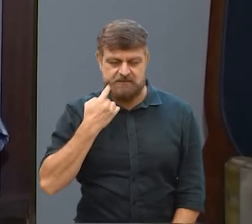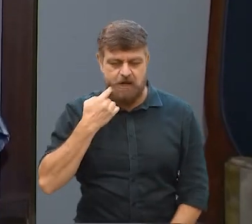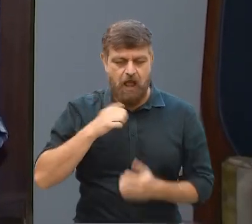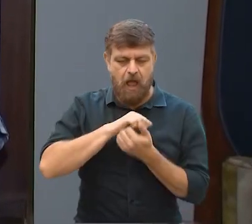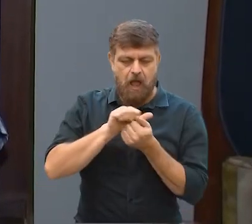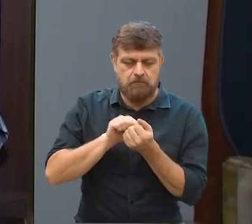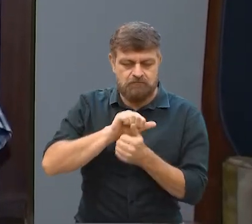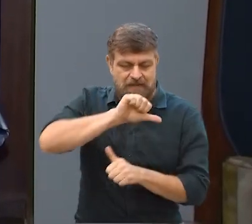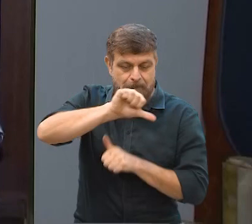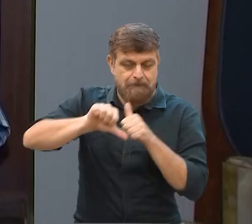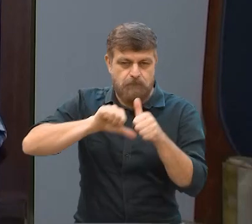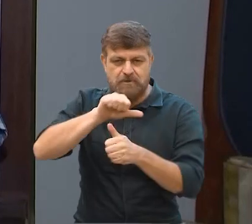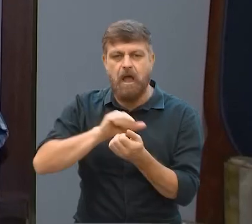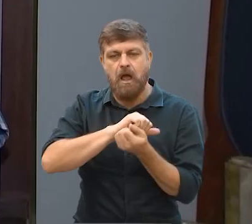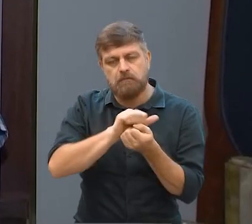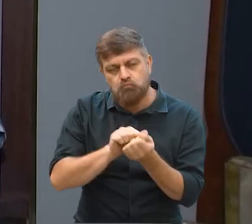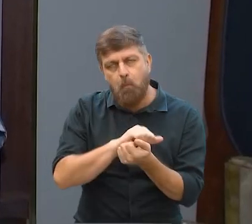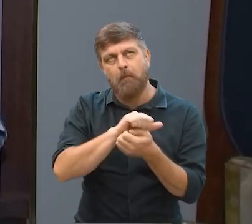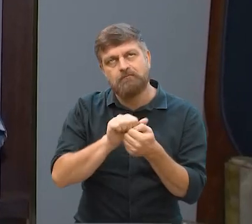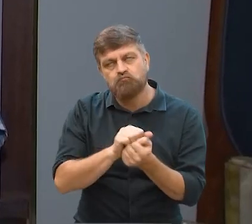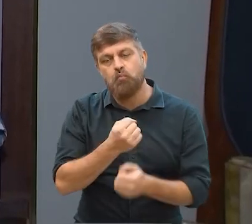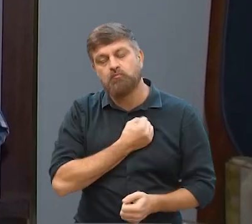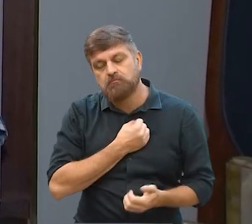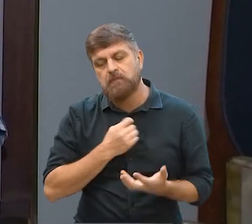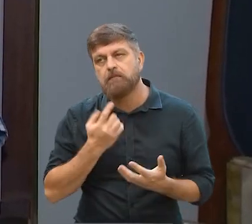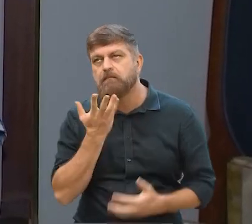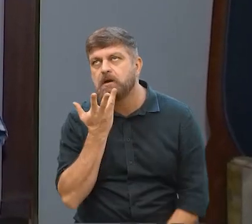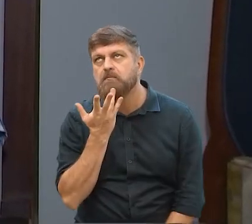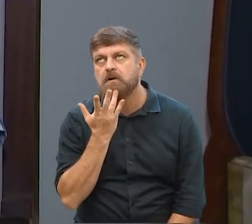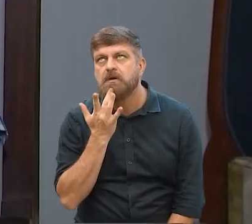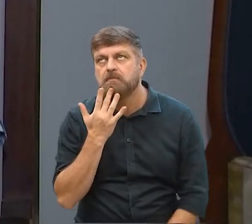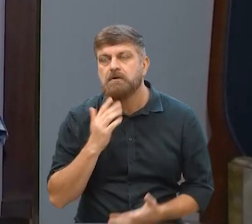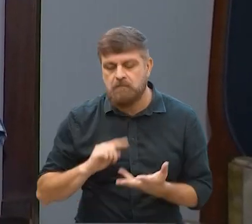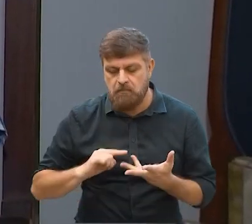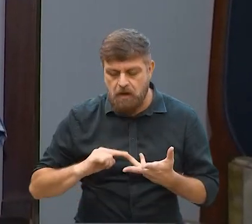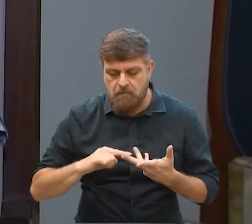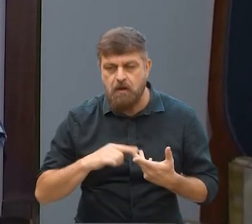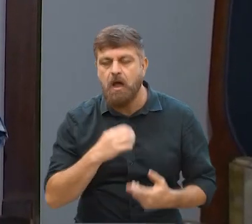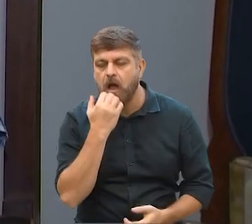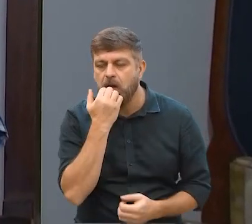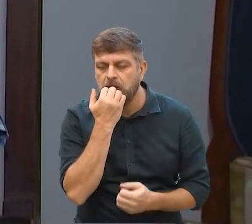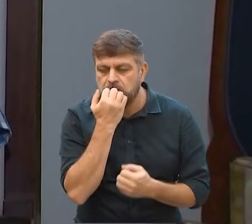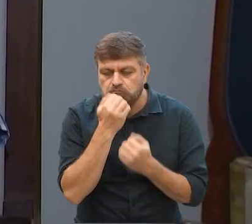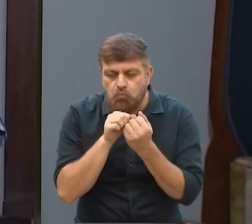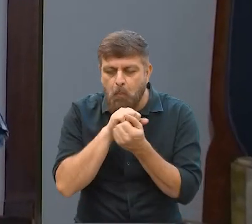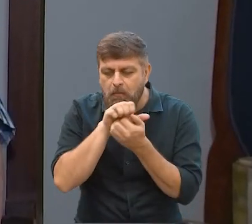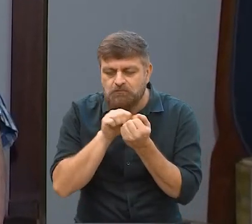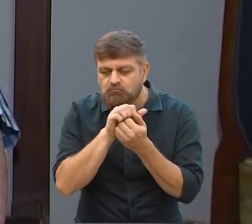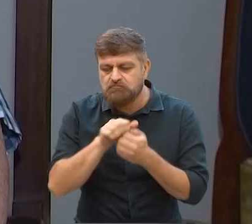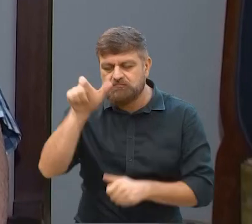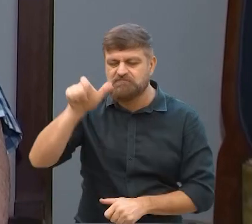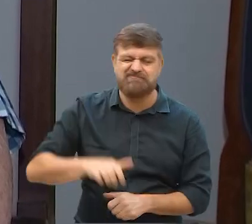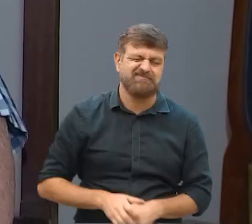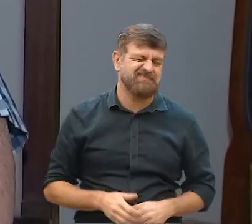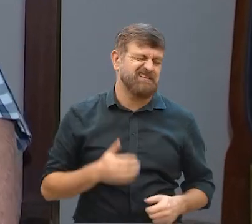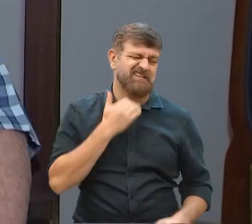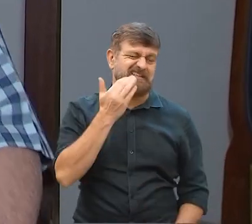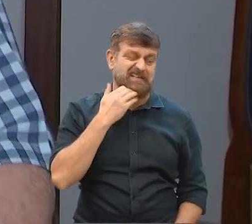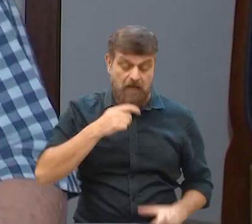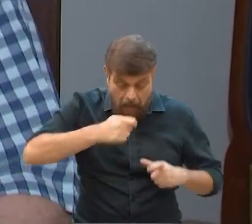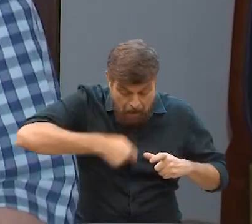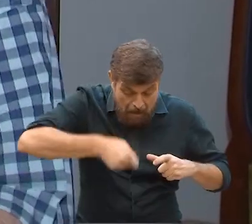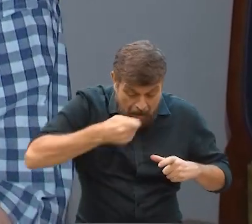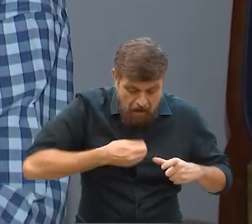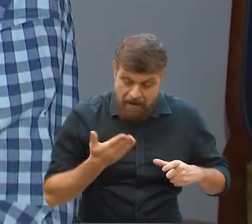importante sim o número de mastigações. E geralmente isso não se faz, né? Como você disse, come correndo.